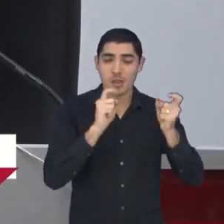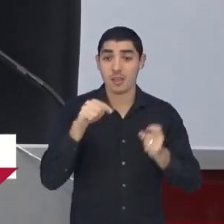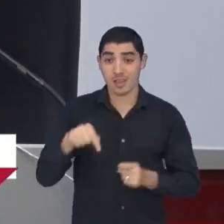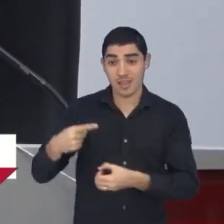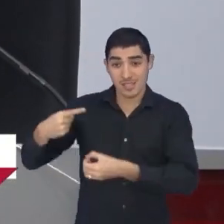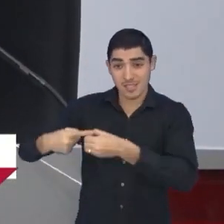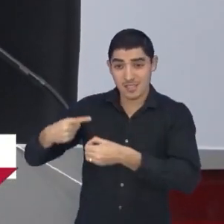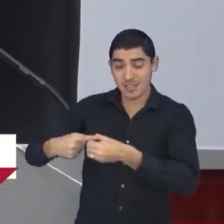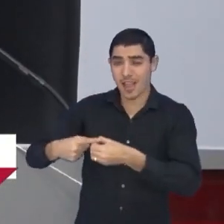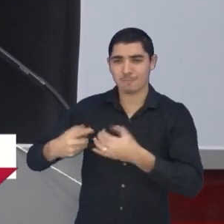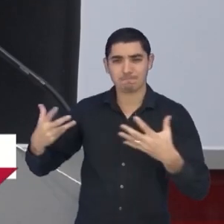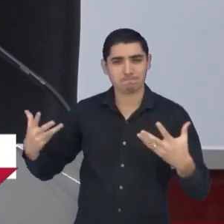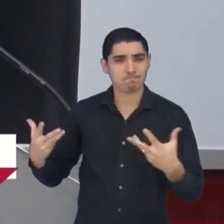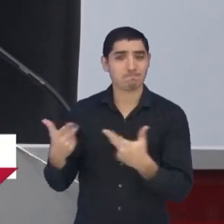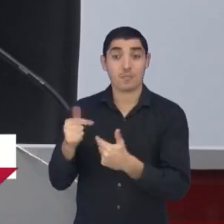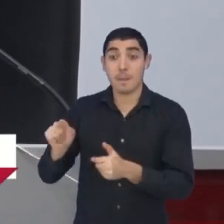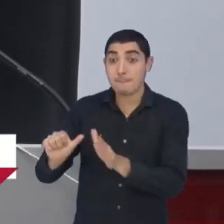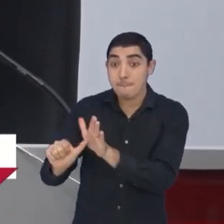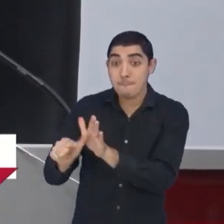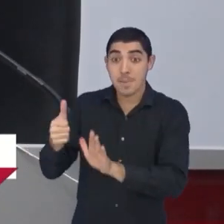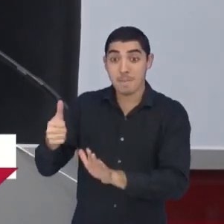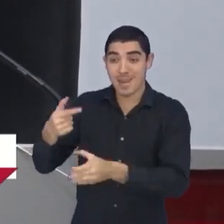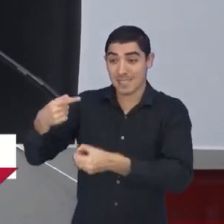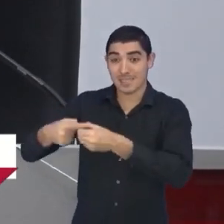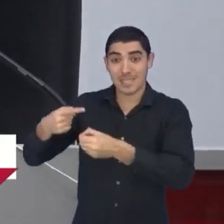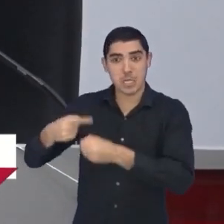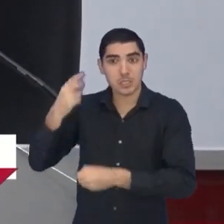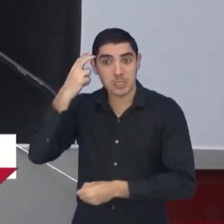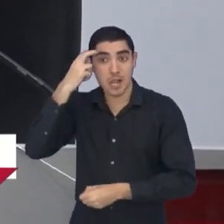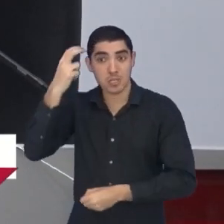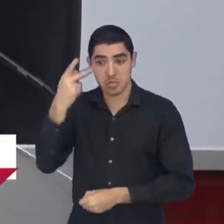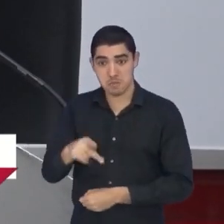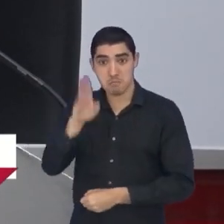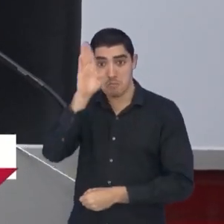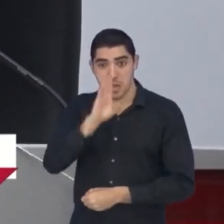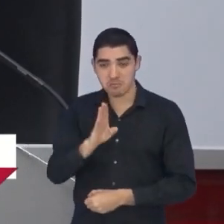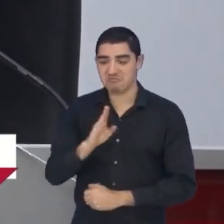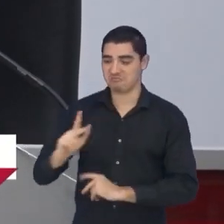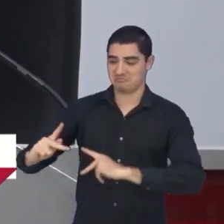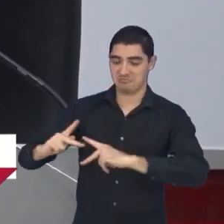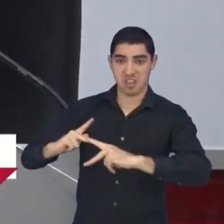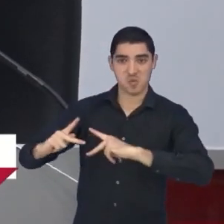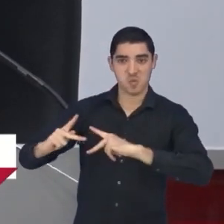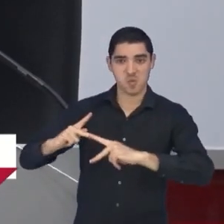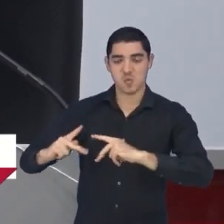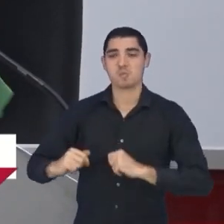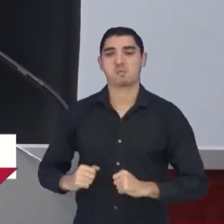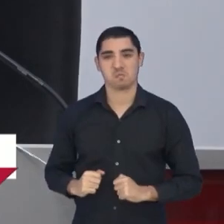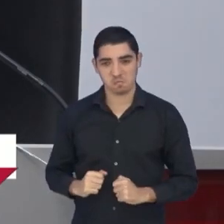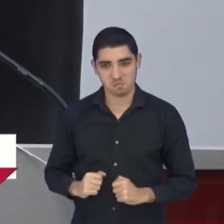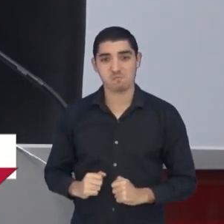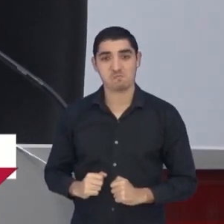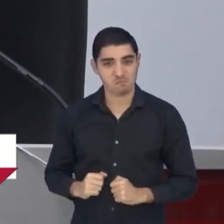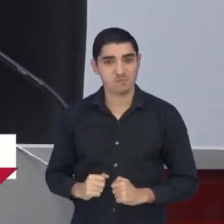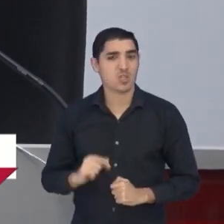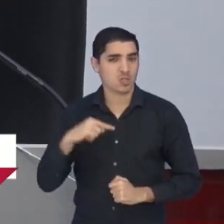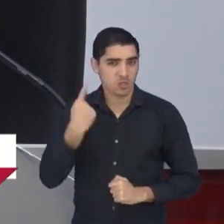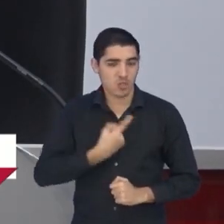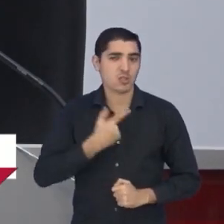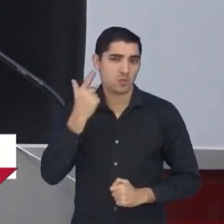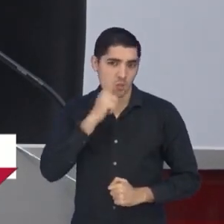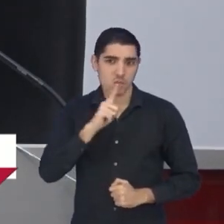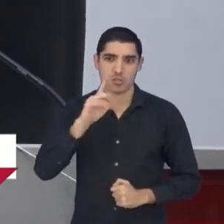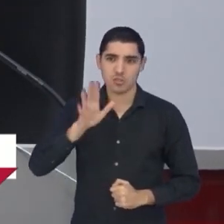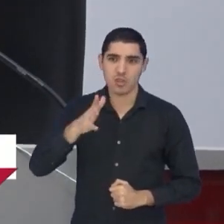primeira cidade inteligente do Brasil São José dos Campos pra gente é bem significativo nós tivemos uma oportunidade